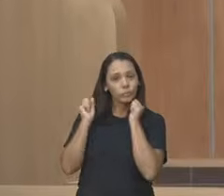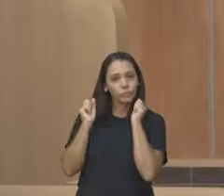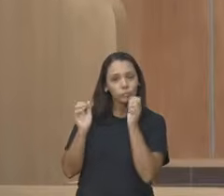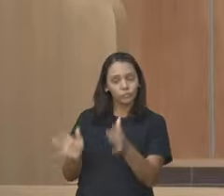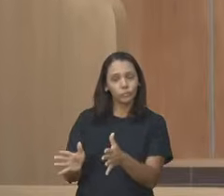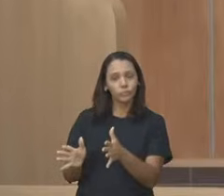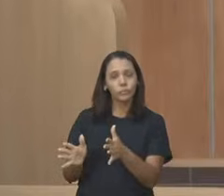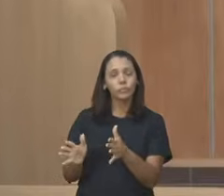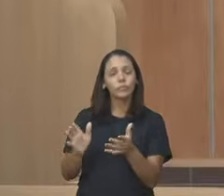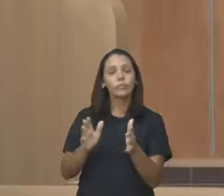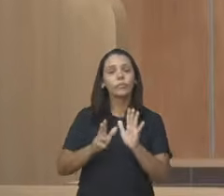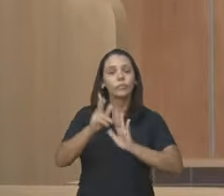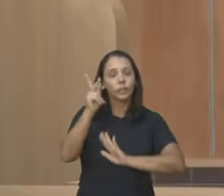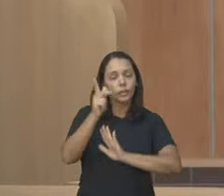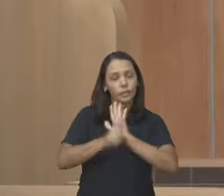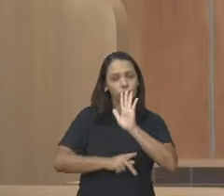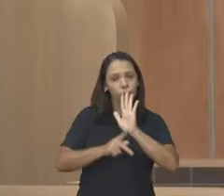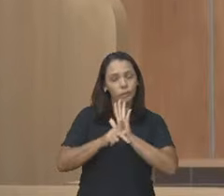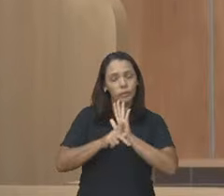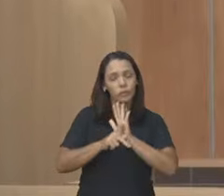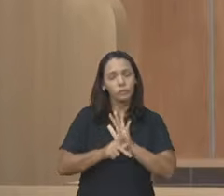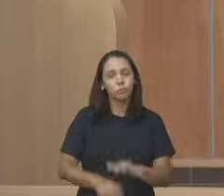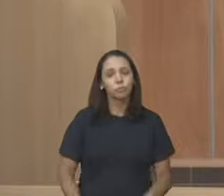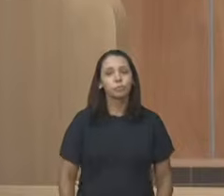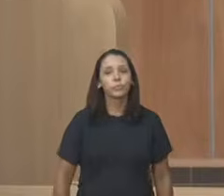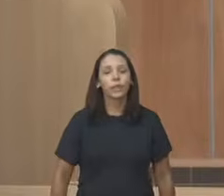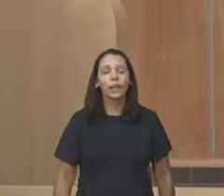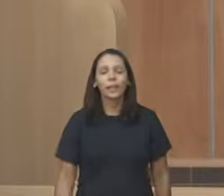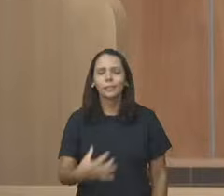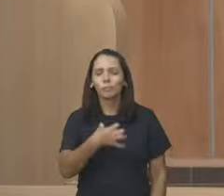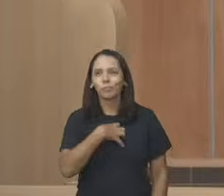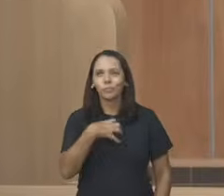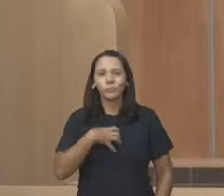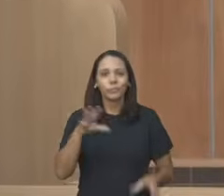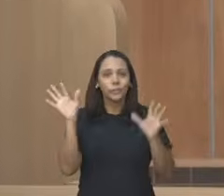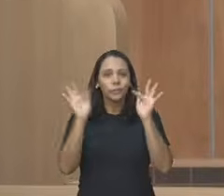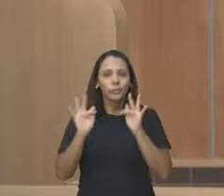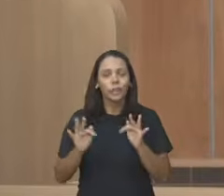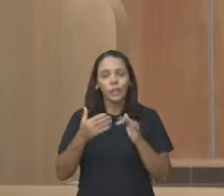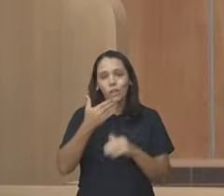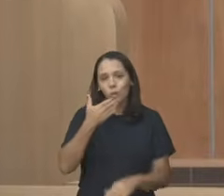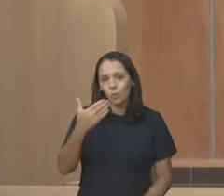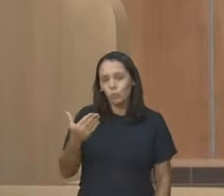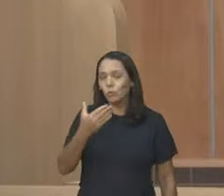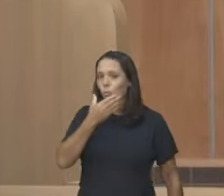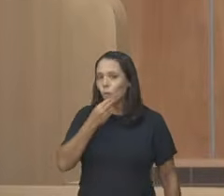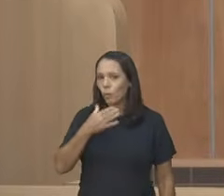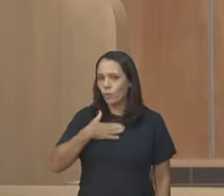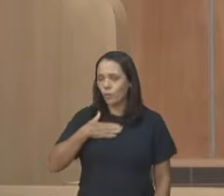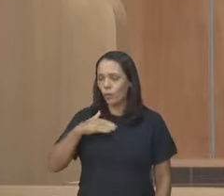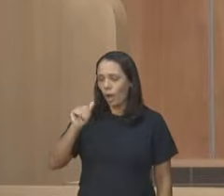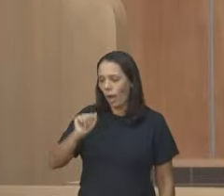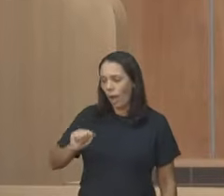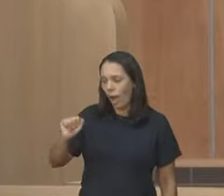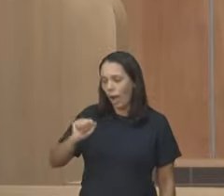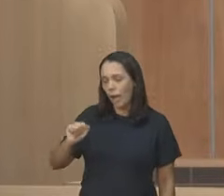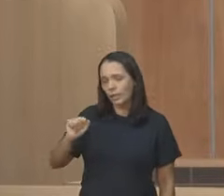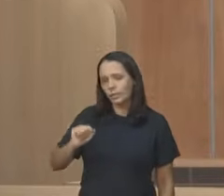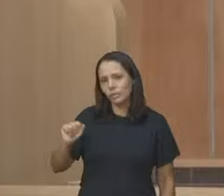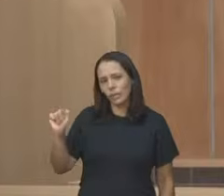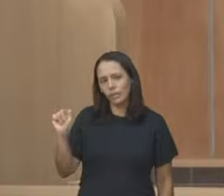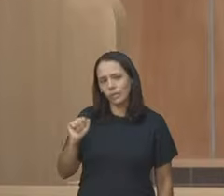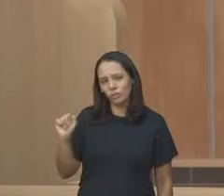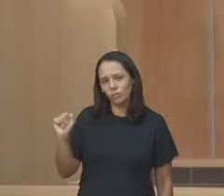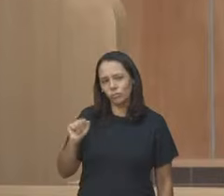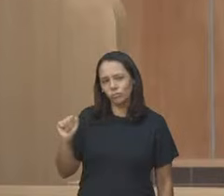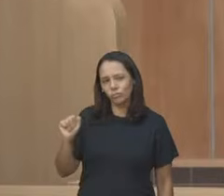por esse projeto. E eu fico muito feliz, gente, porque eu pedi para o meu assessor conversar com um dos líderes ali,